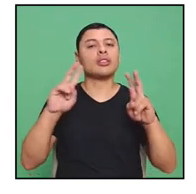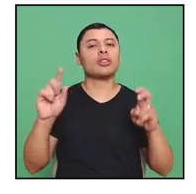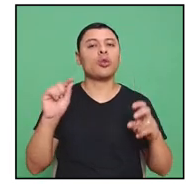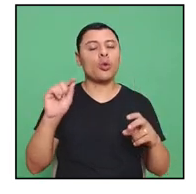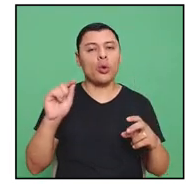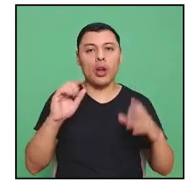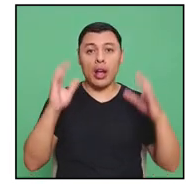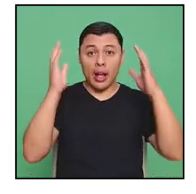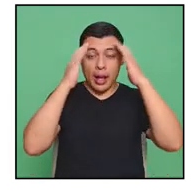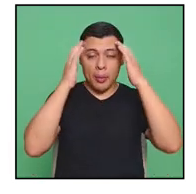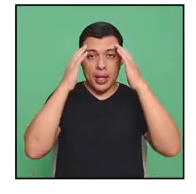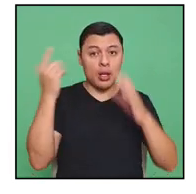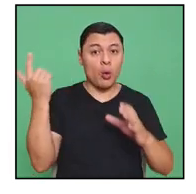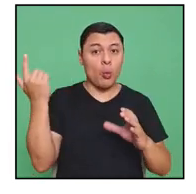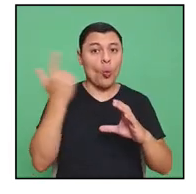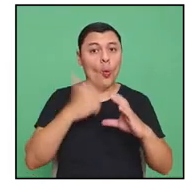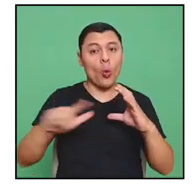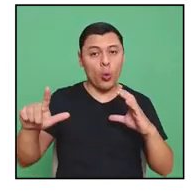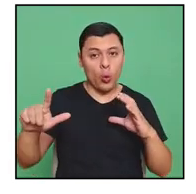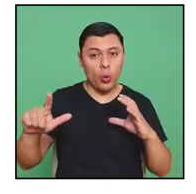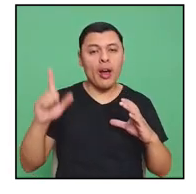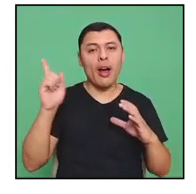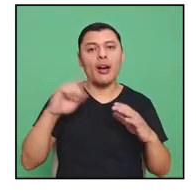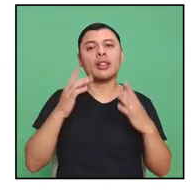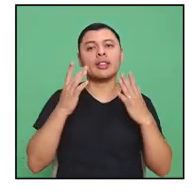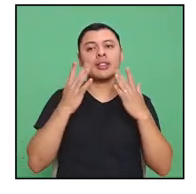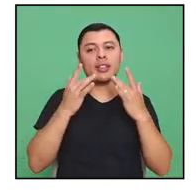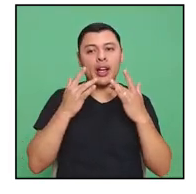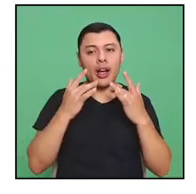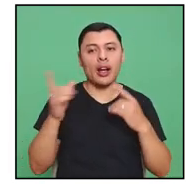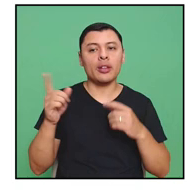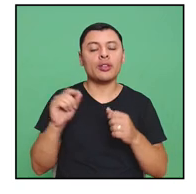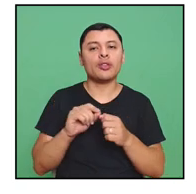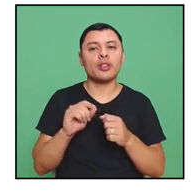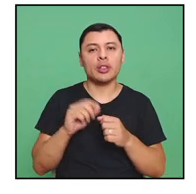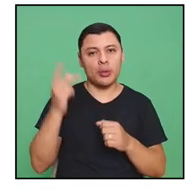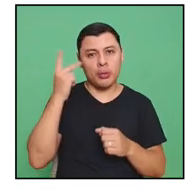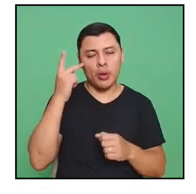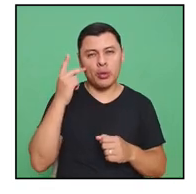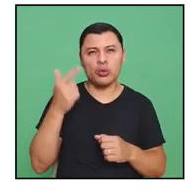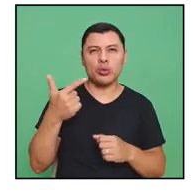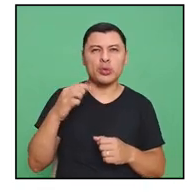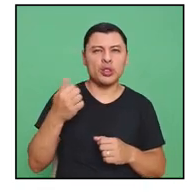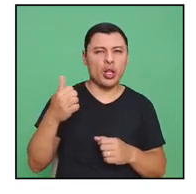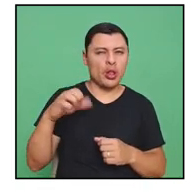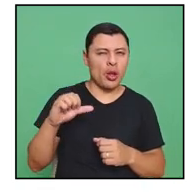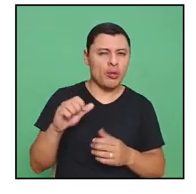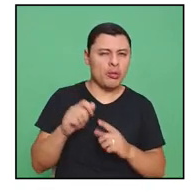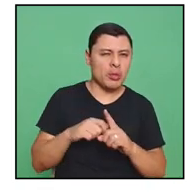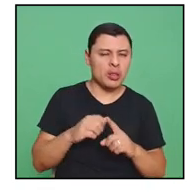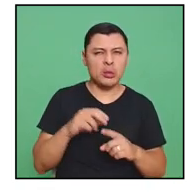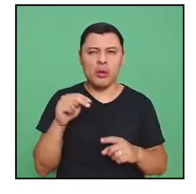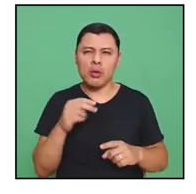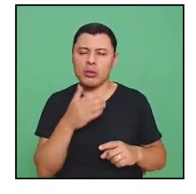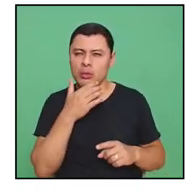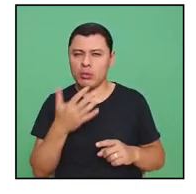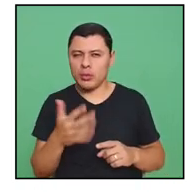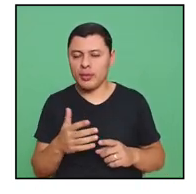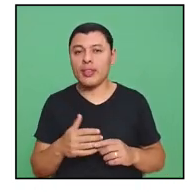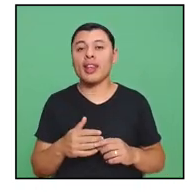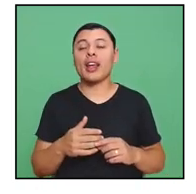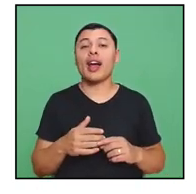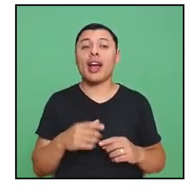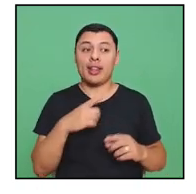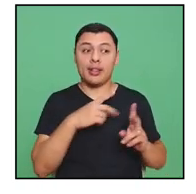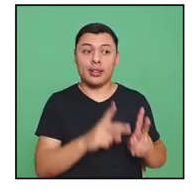foi uma peça teatral que ele apresentou aqui em São Paulo no final de 2019. E para essa exposição a gente trouxe um trecho